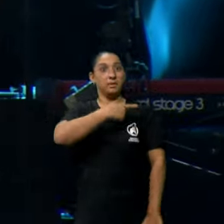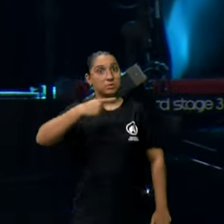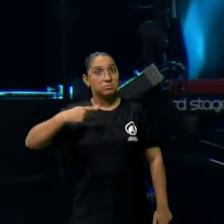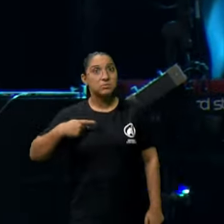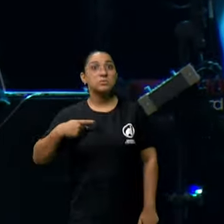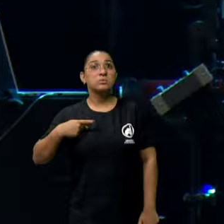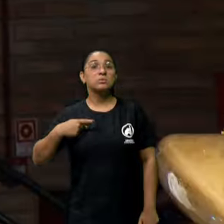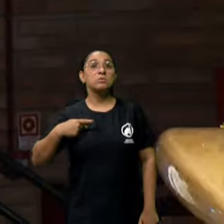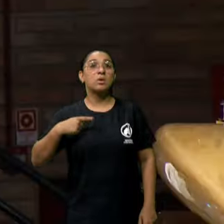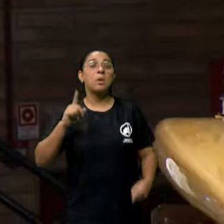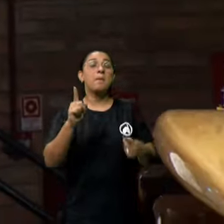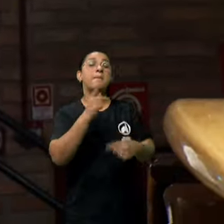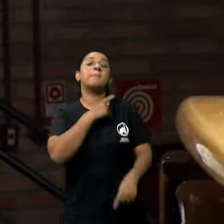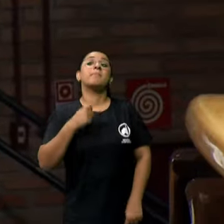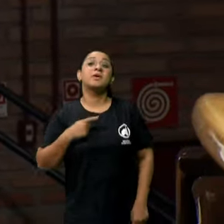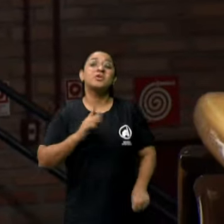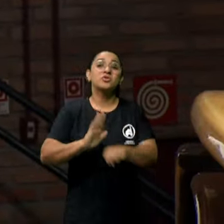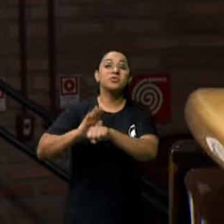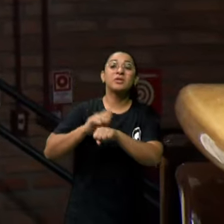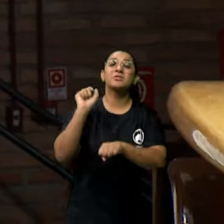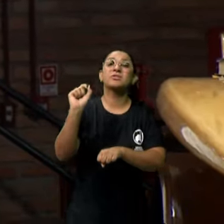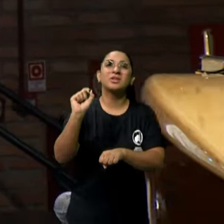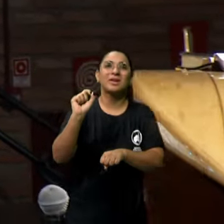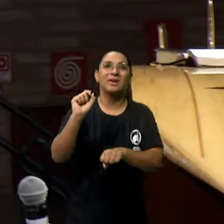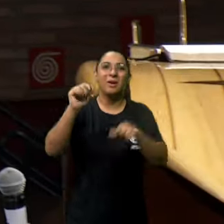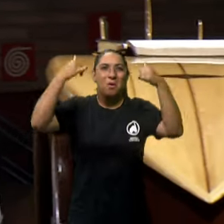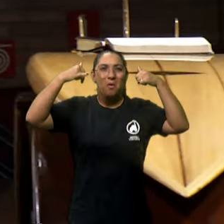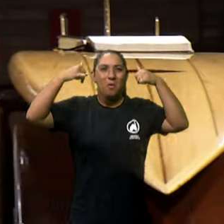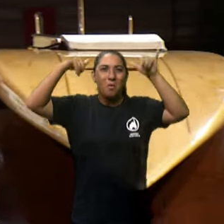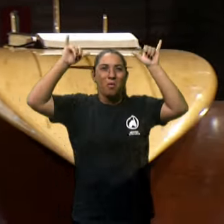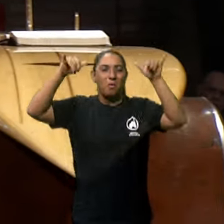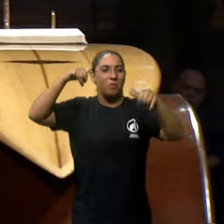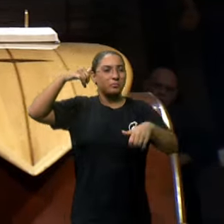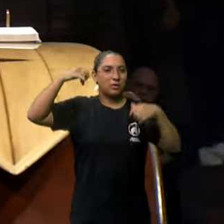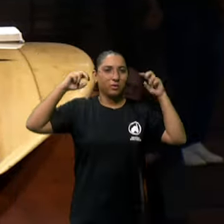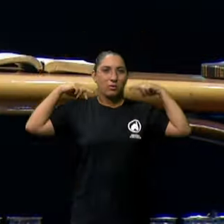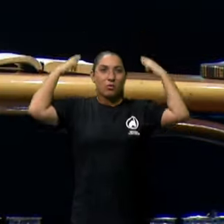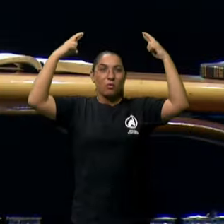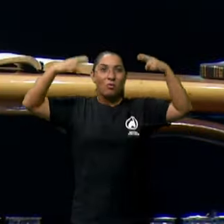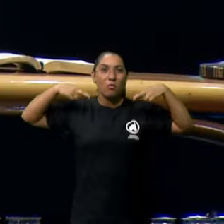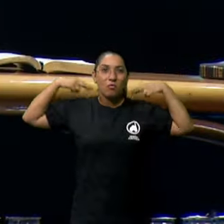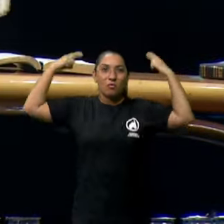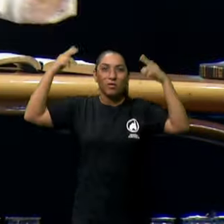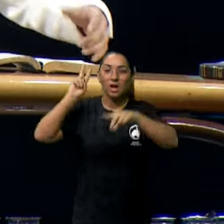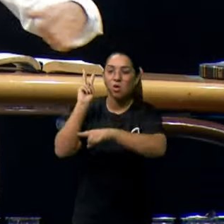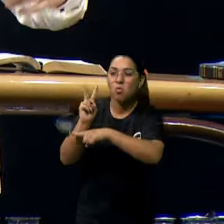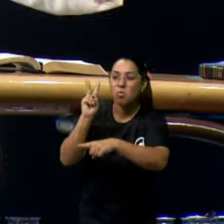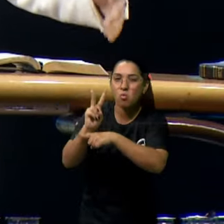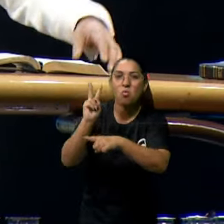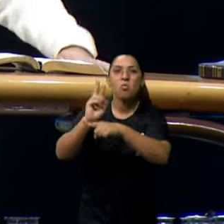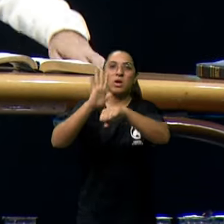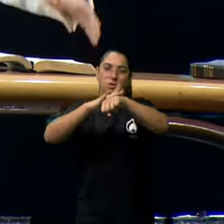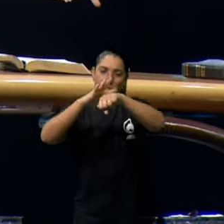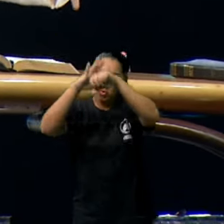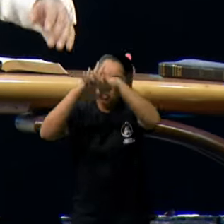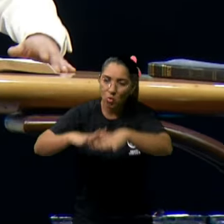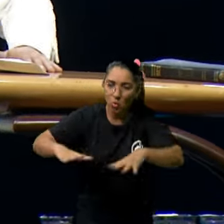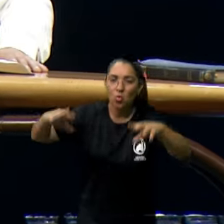Valeu trabalho do pastor cura ovelha ensina o caminho da comida alimento curar ovelha